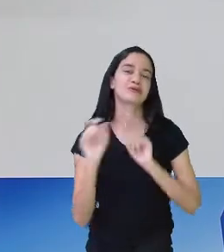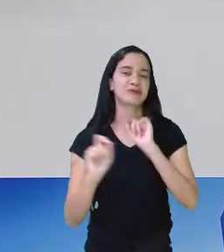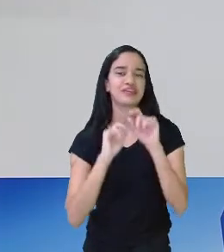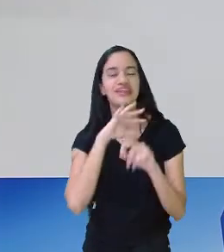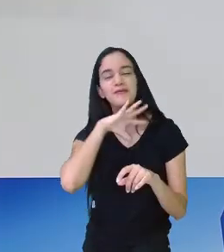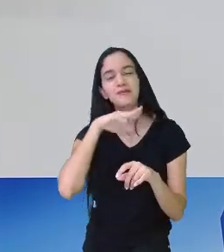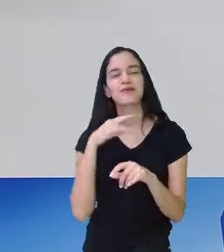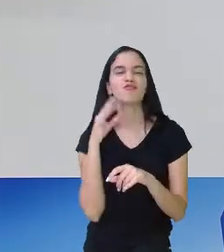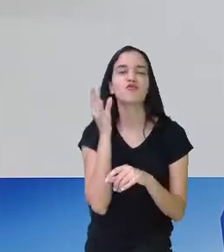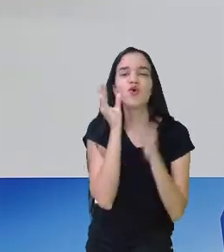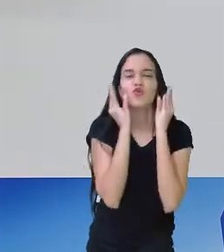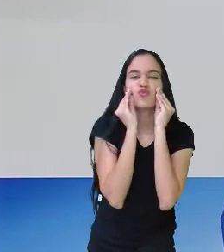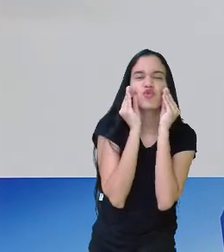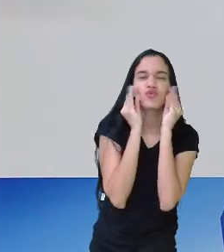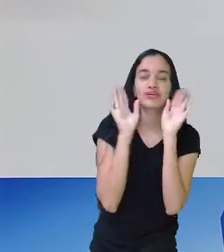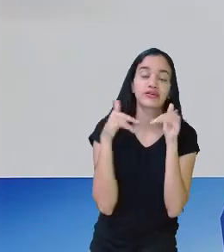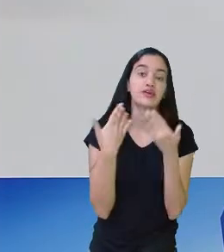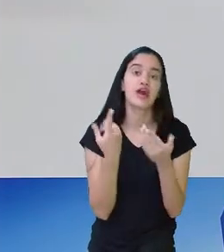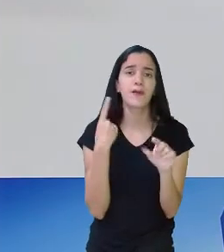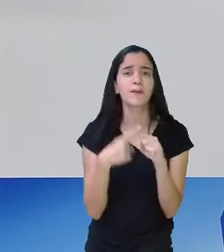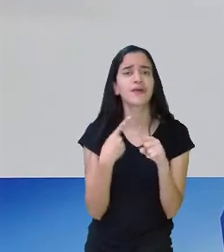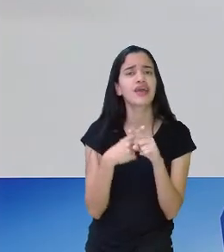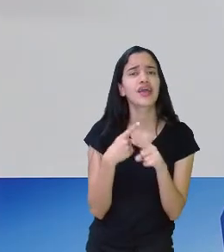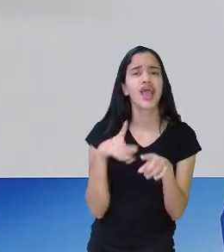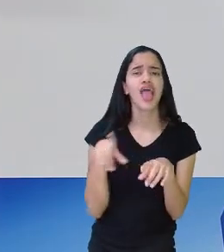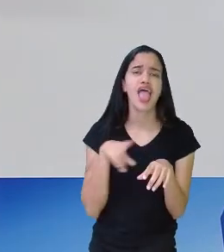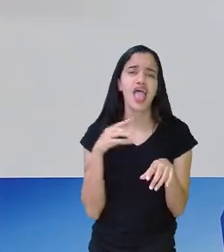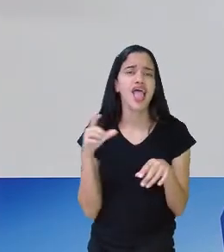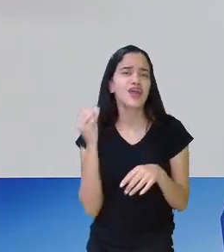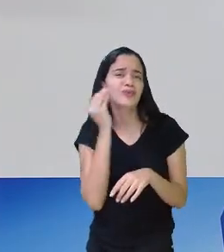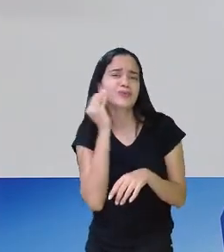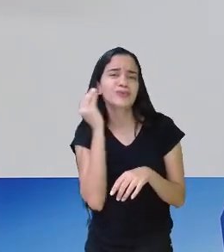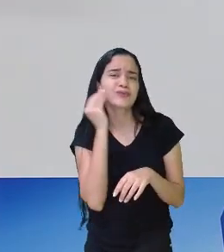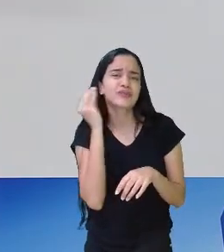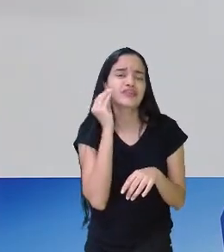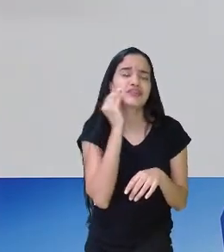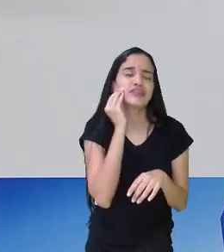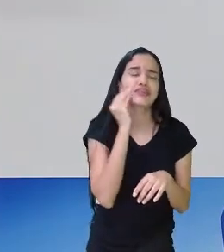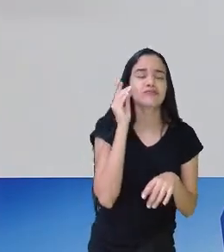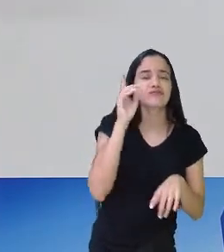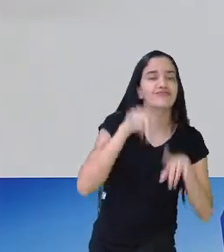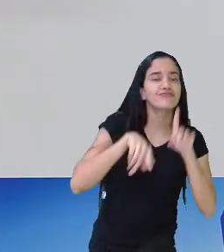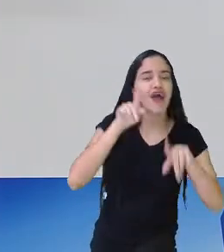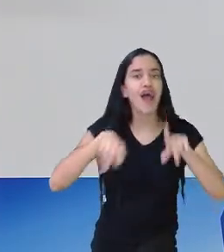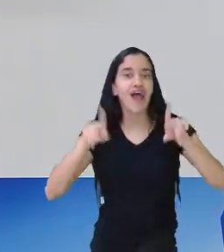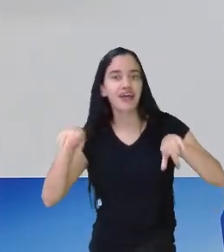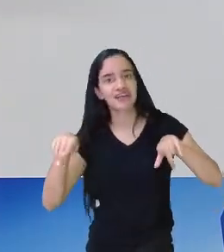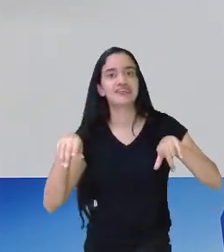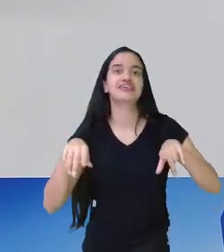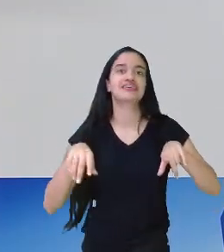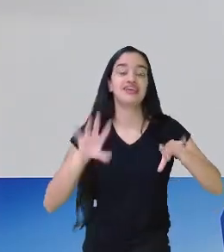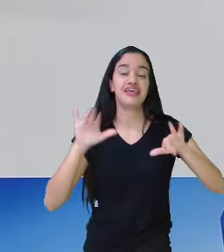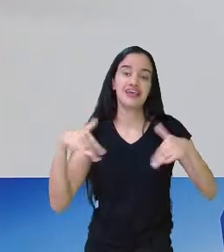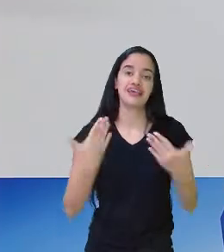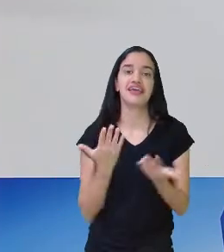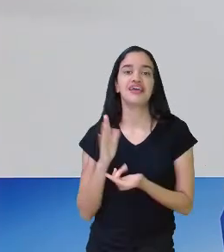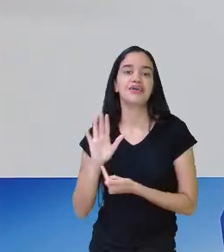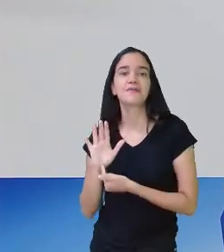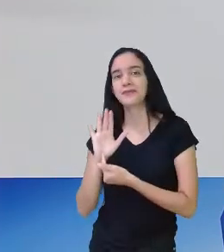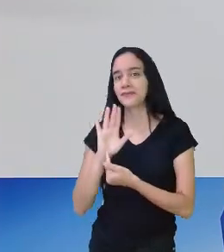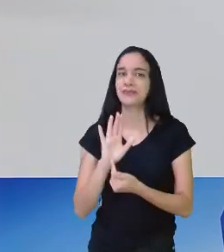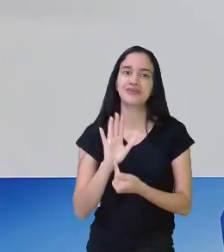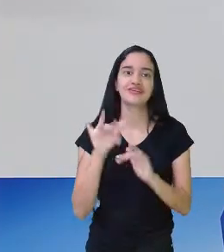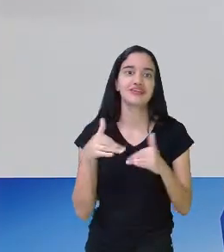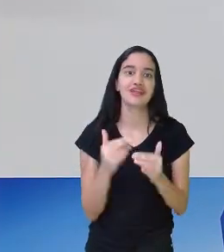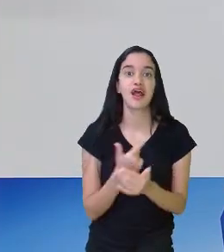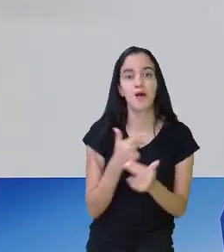deixa, né, Porque Lucas? assim, Lucas, eu tento variar. Porque eu só trouxe os fofinhos nas últimas aulas e eu queria trazer uma coisa